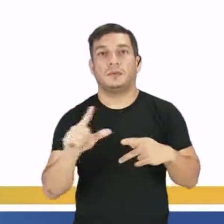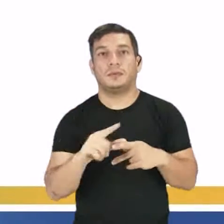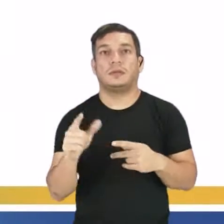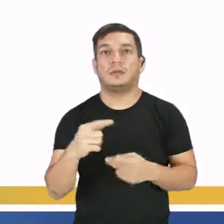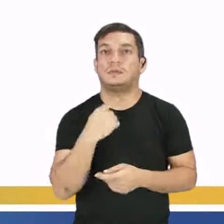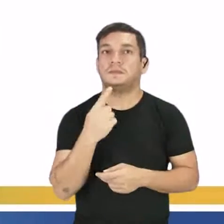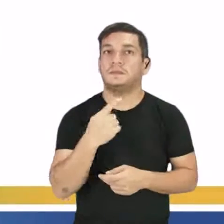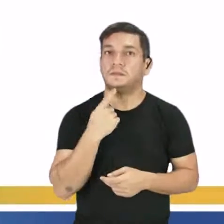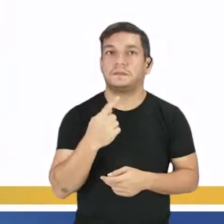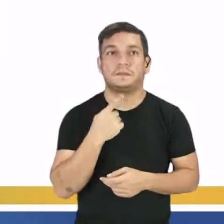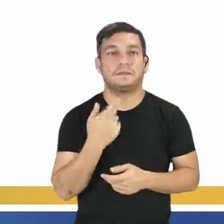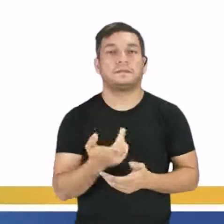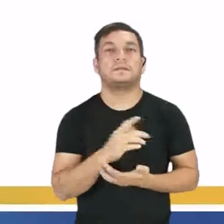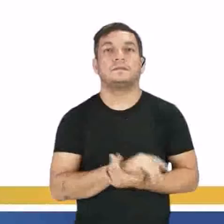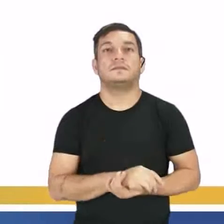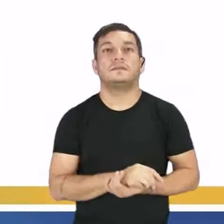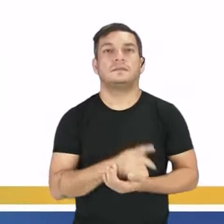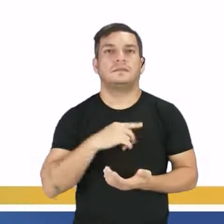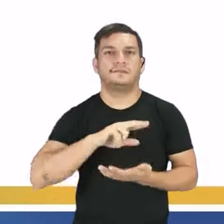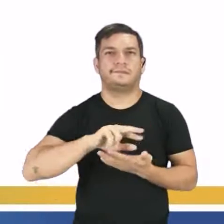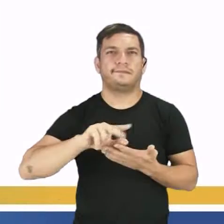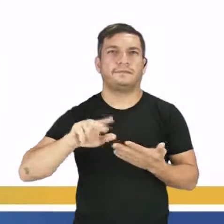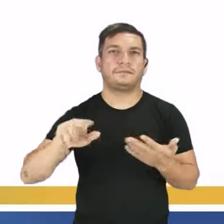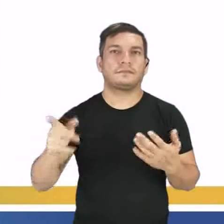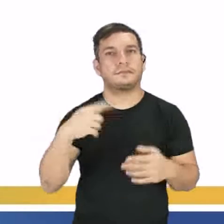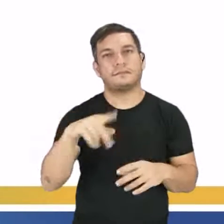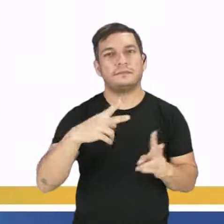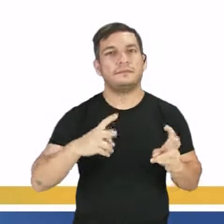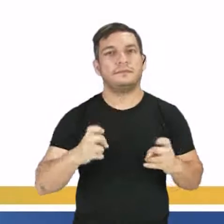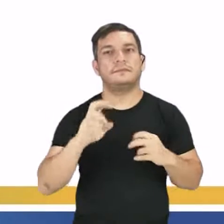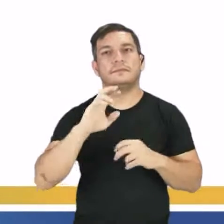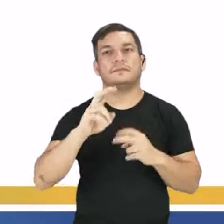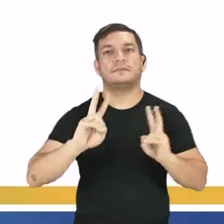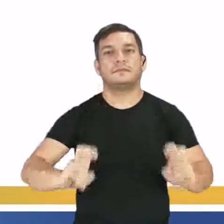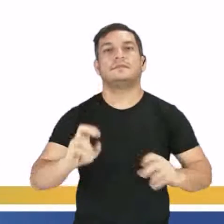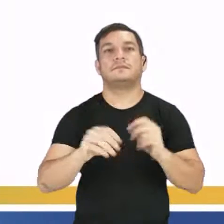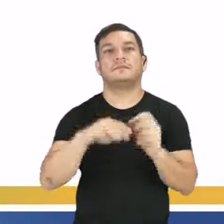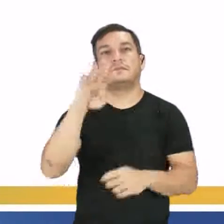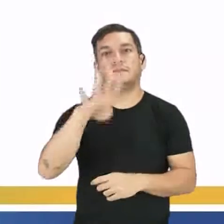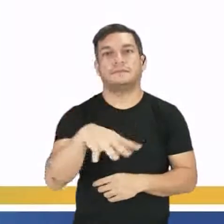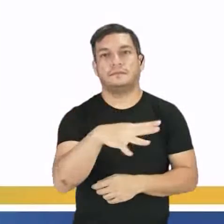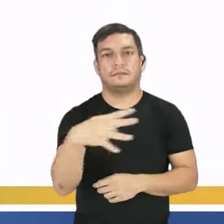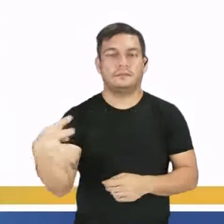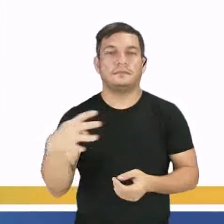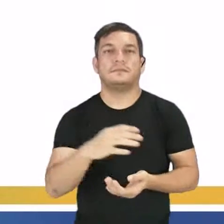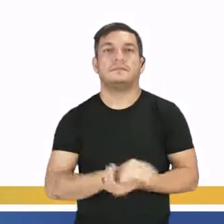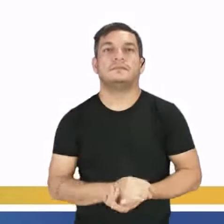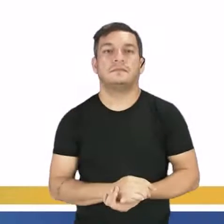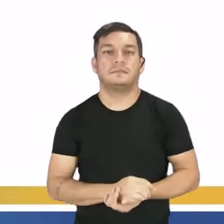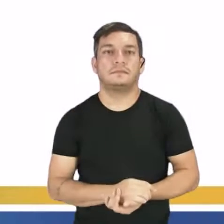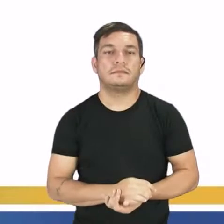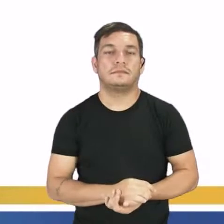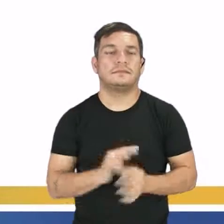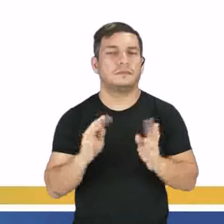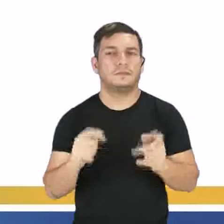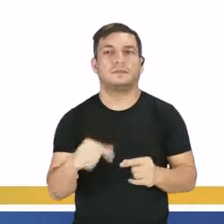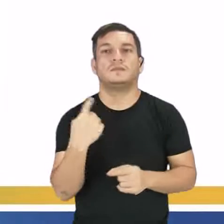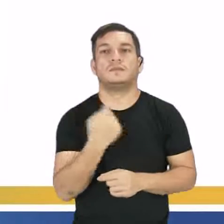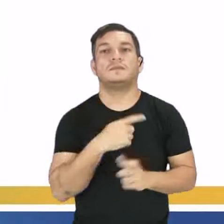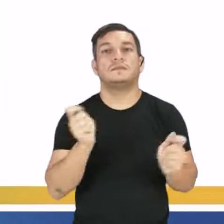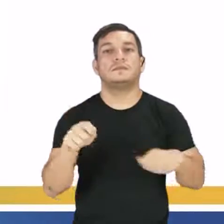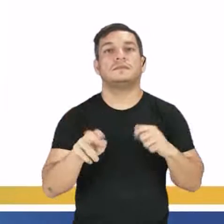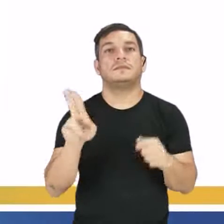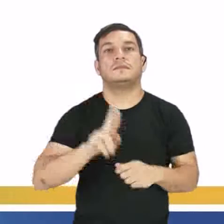nenhuma. Nós temos aí uma infinidade, vocês podem observar dentro desse quadro, que todos nós